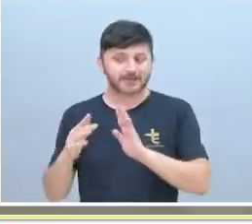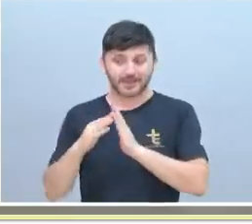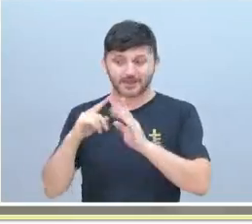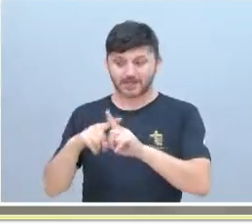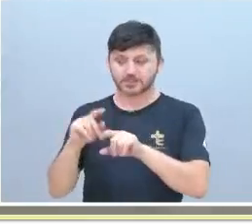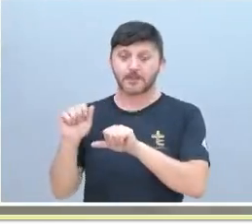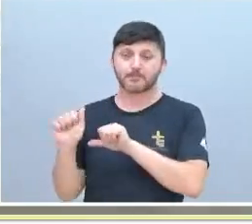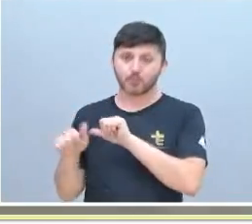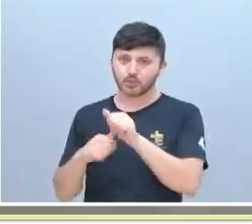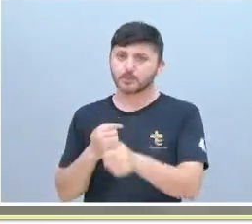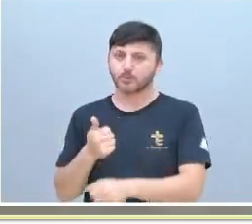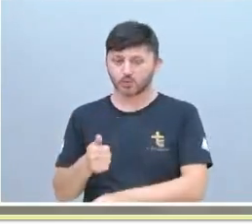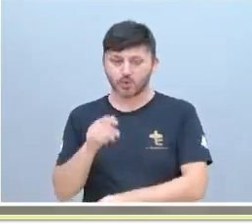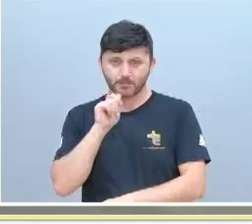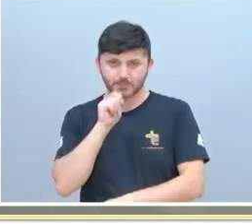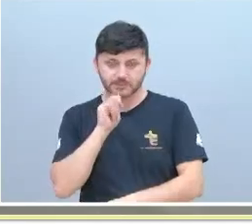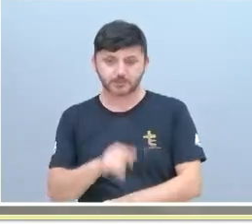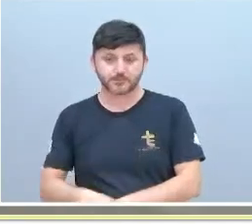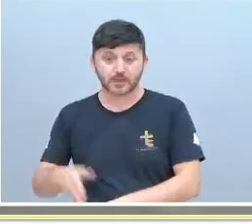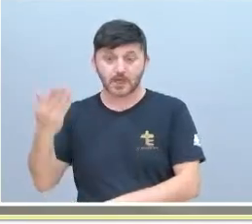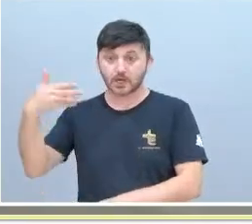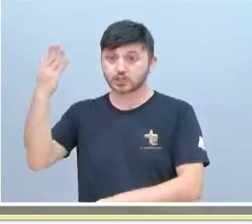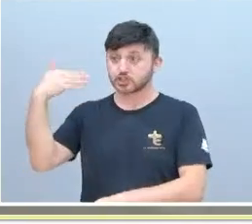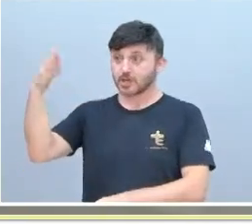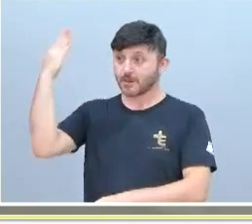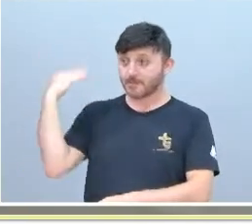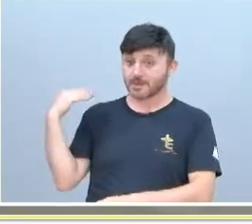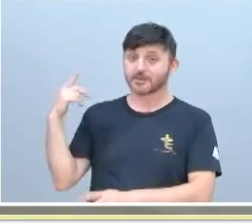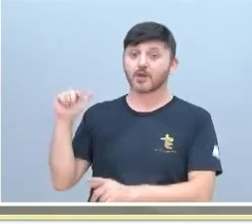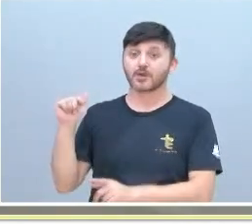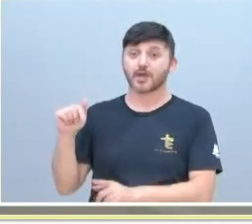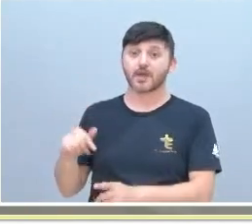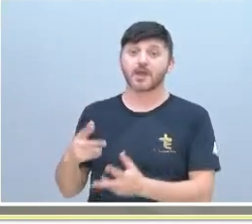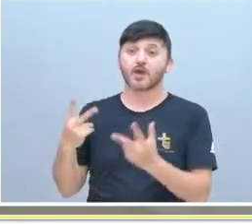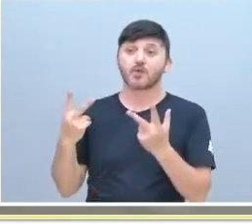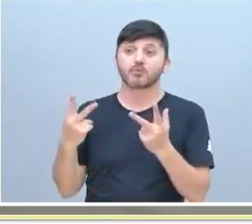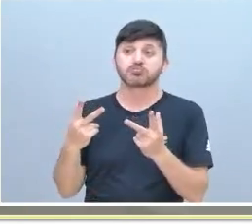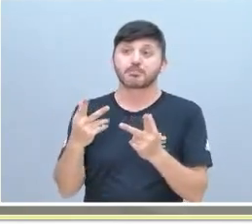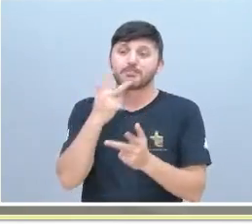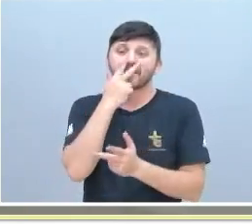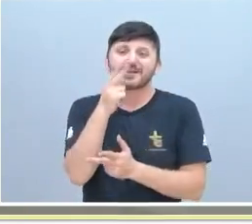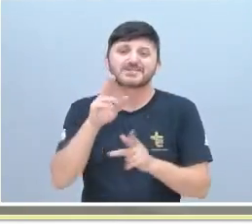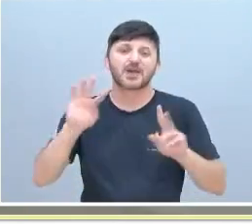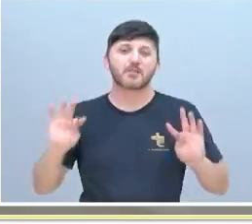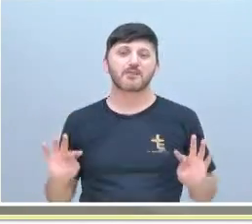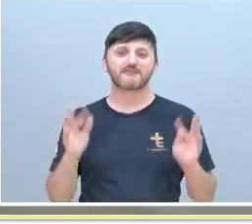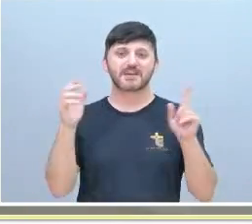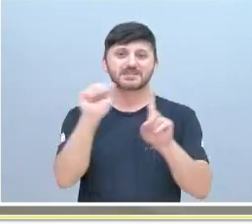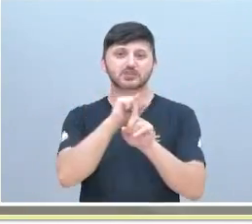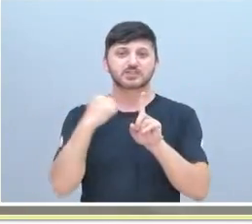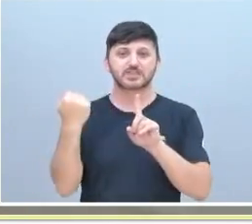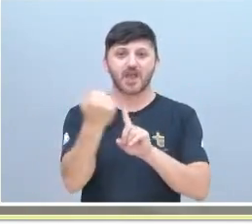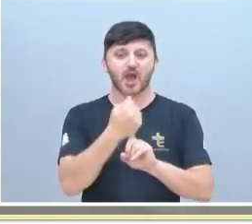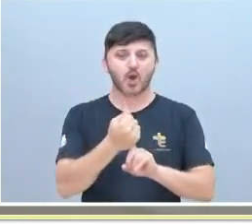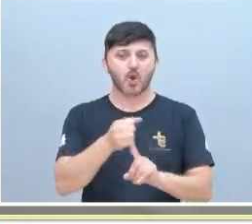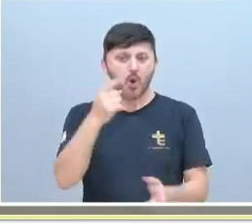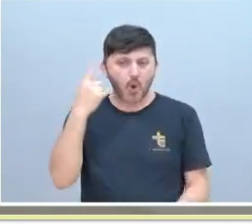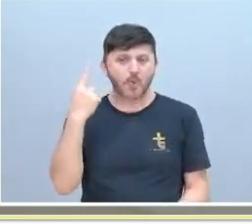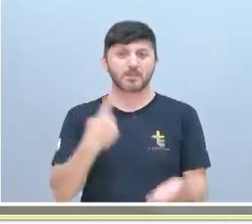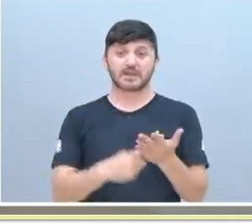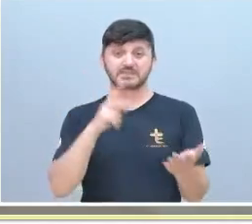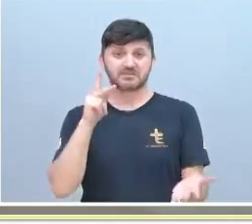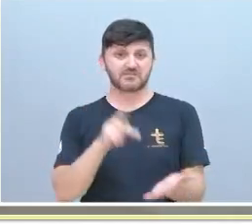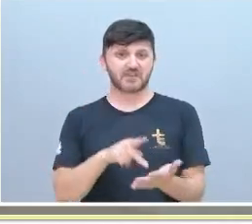Antigamente o batismo, e hoje para muitos, é um ato social, uma obrigação, de fato